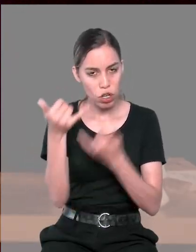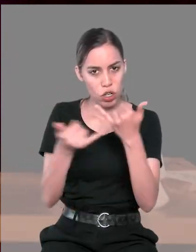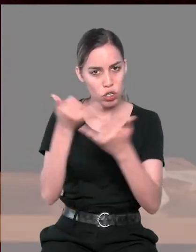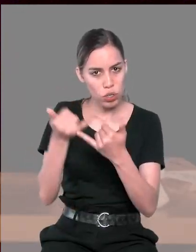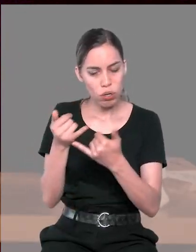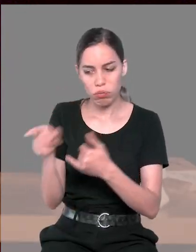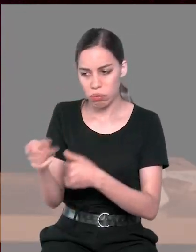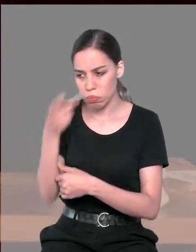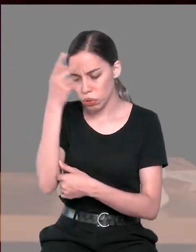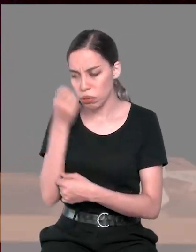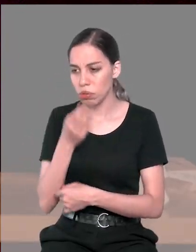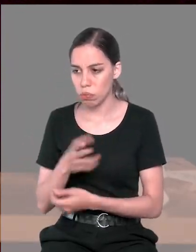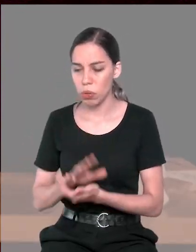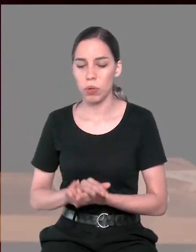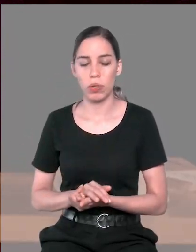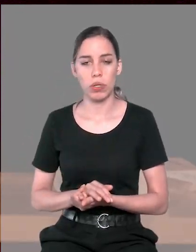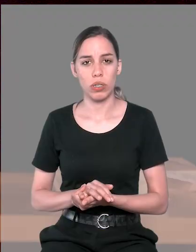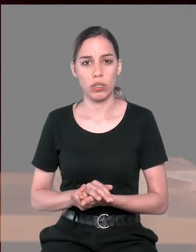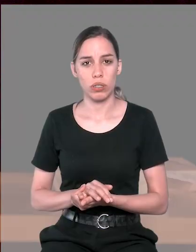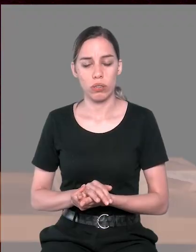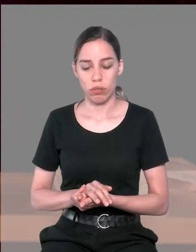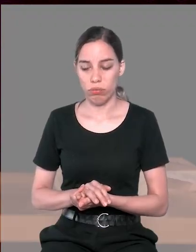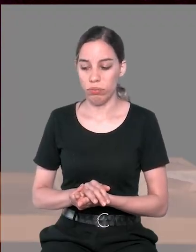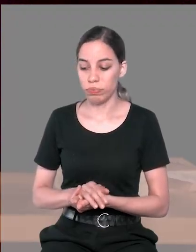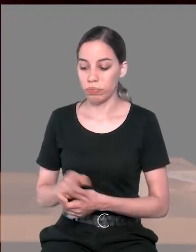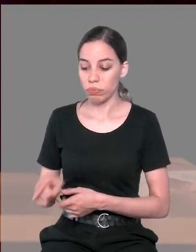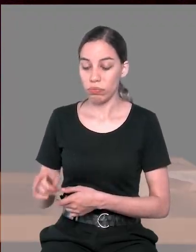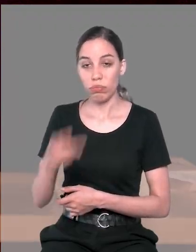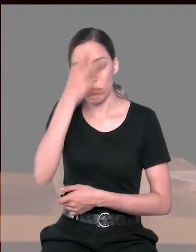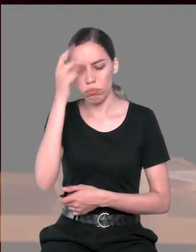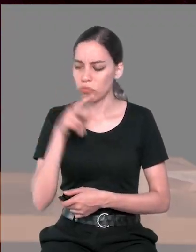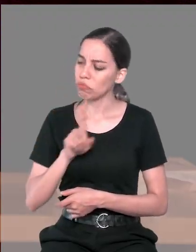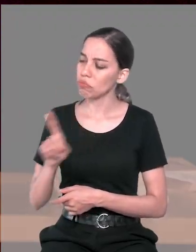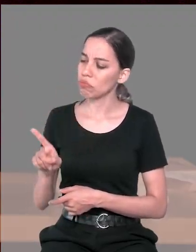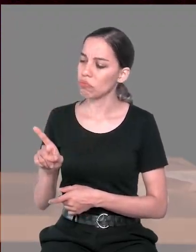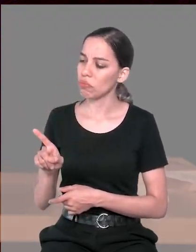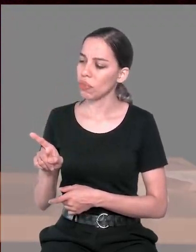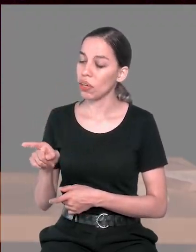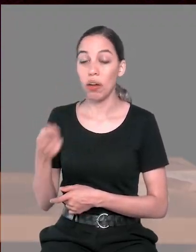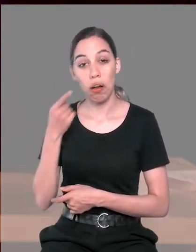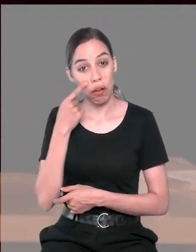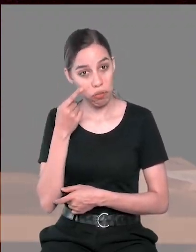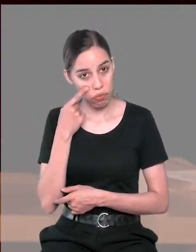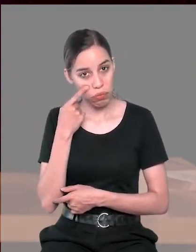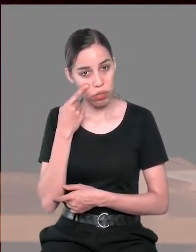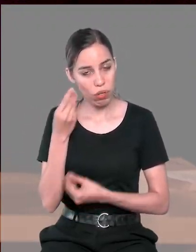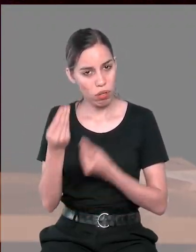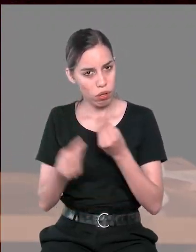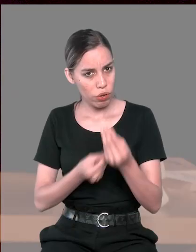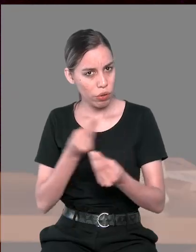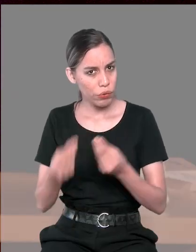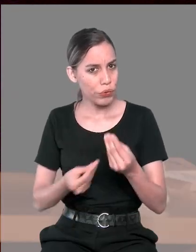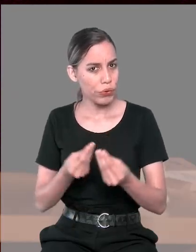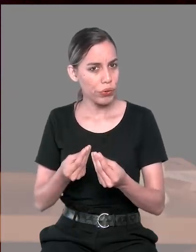foi até o fundo do café e ele tinha dado uma olhada muito rápida, né? E a pessoa falou, está vendo como é que o pessoal joga